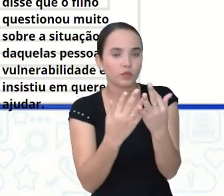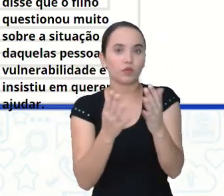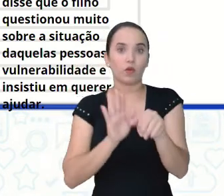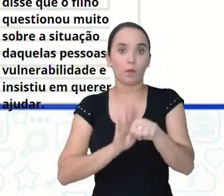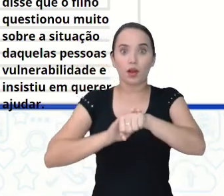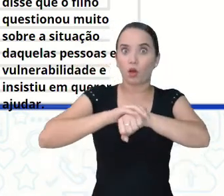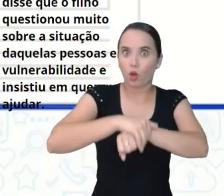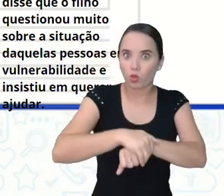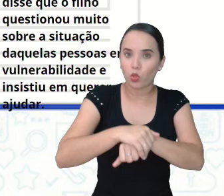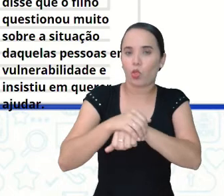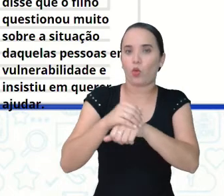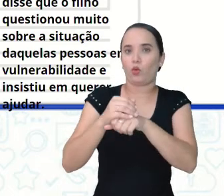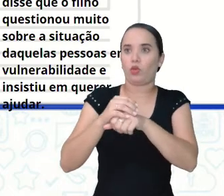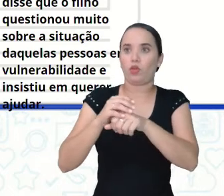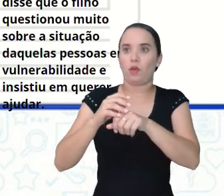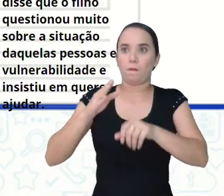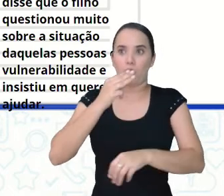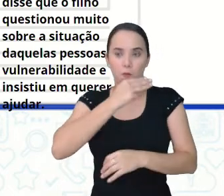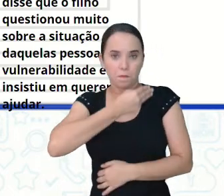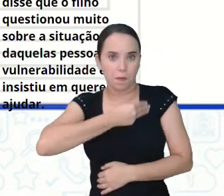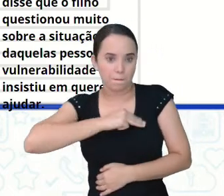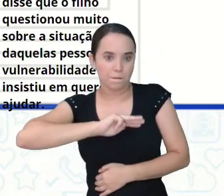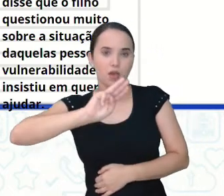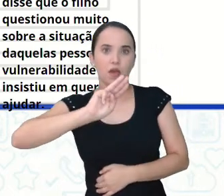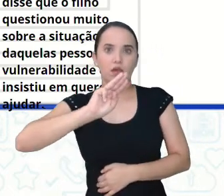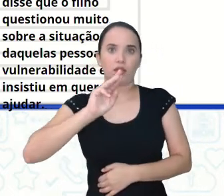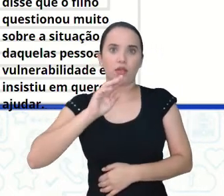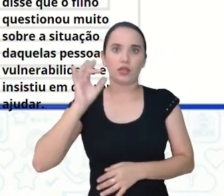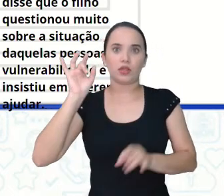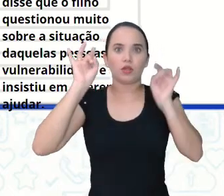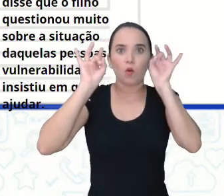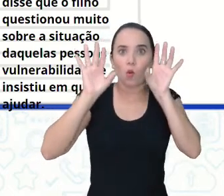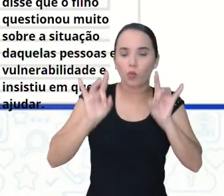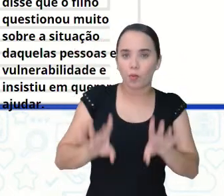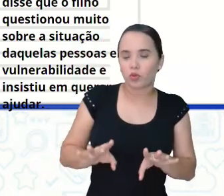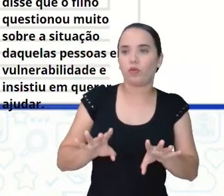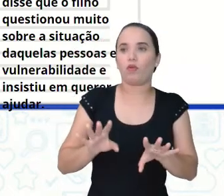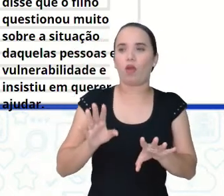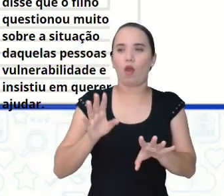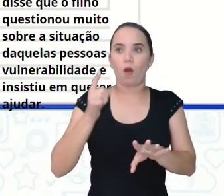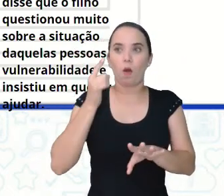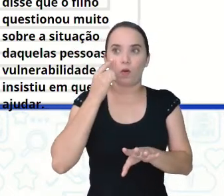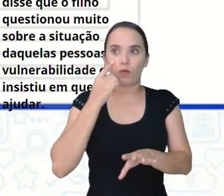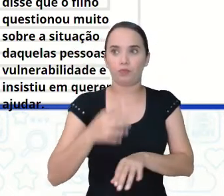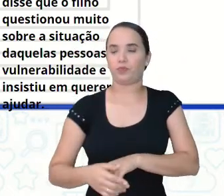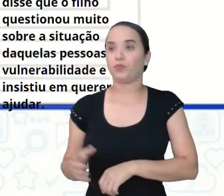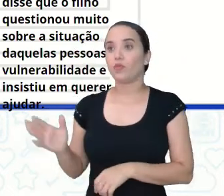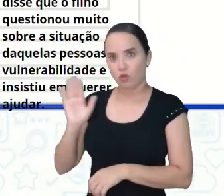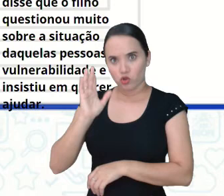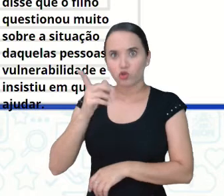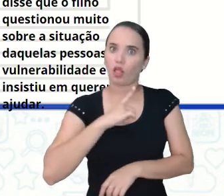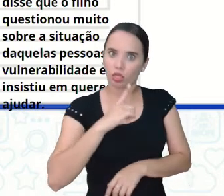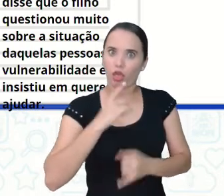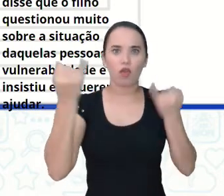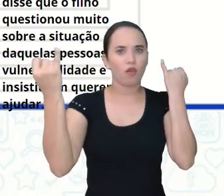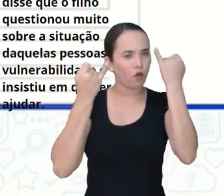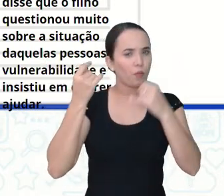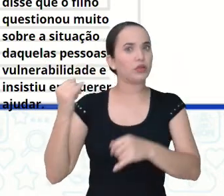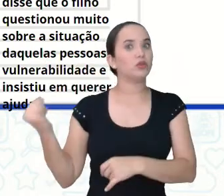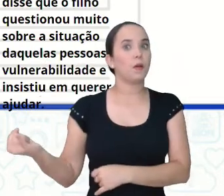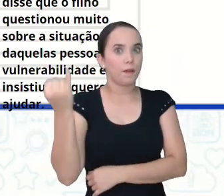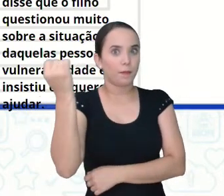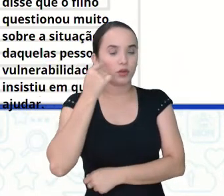especial. Logo de cara, ele já dá uma informação importante. Quem fez? O pequeno